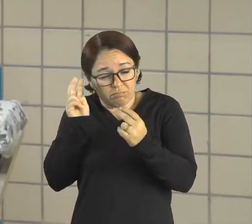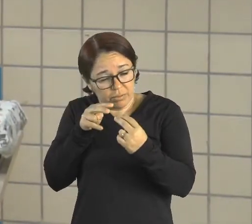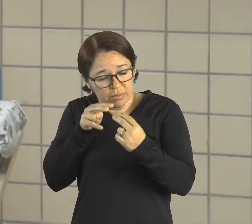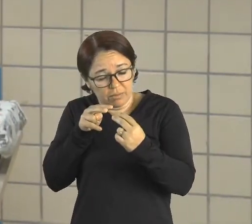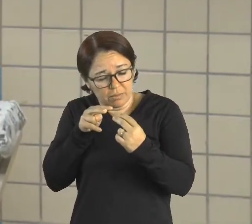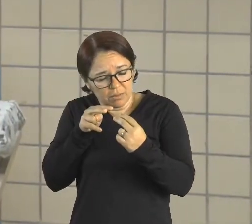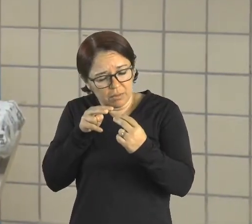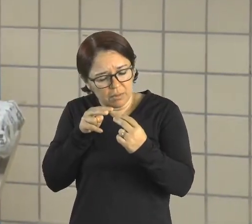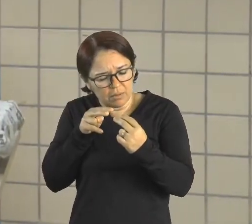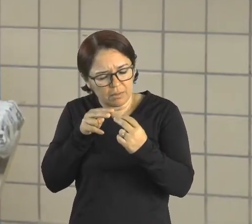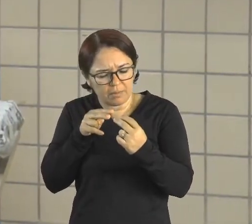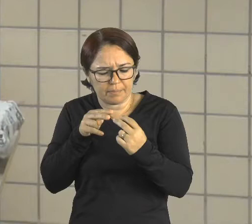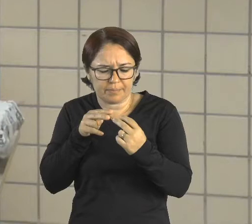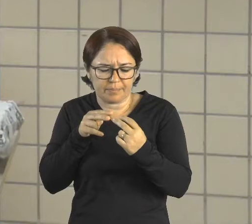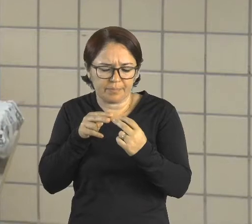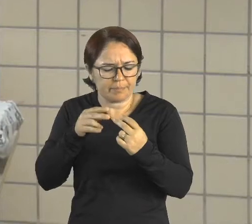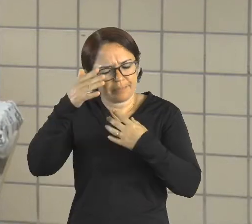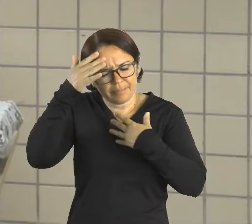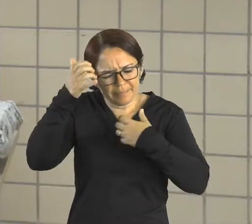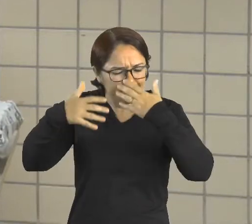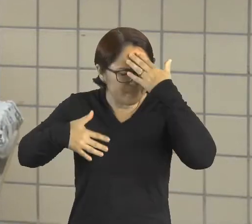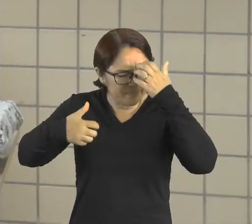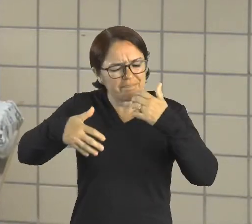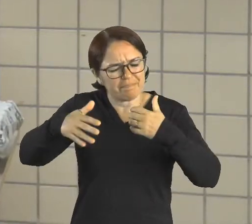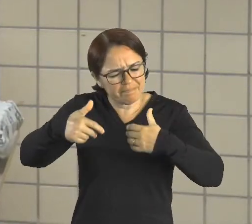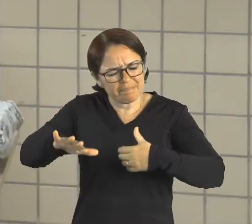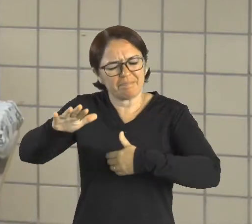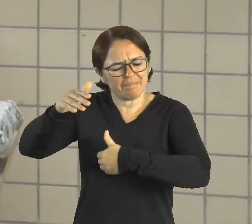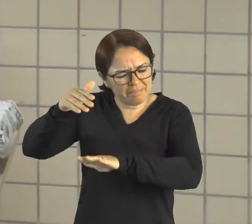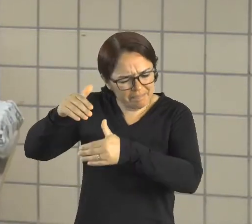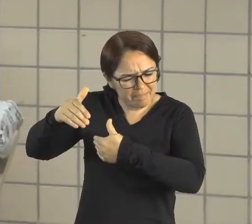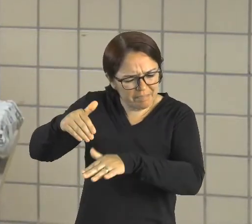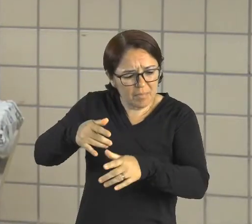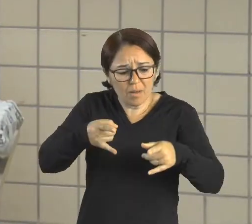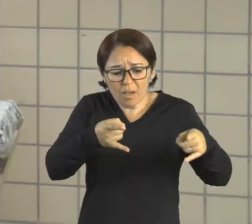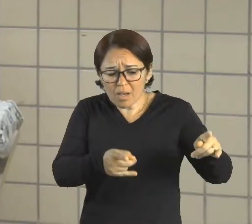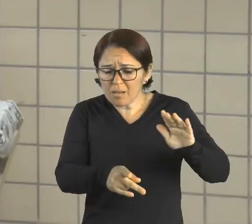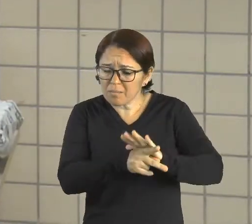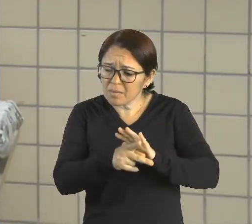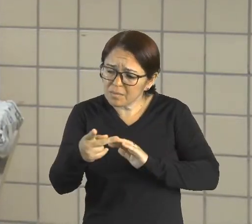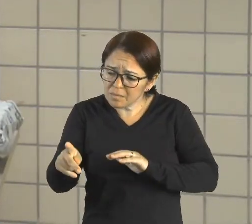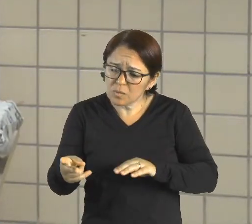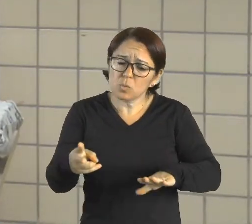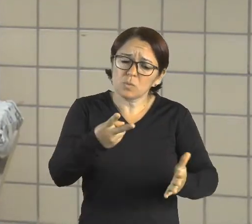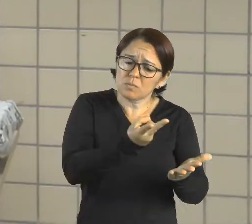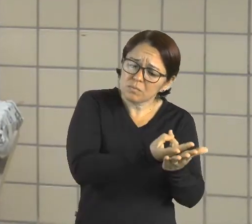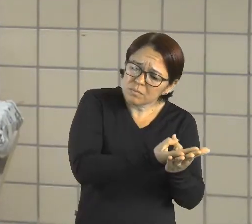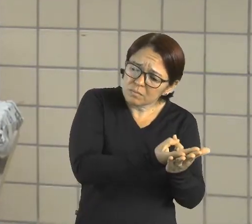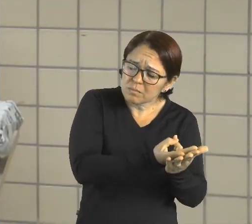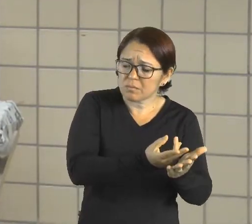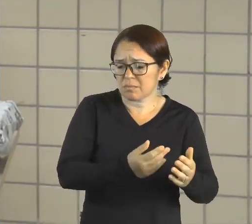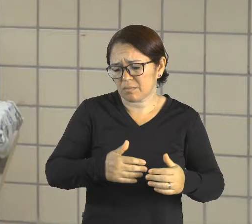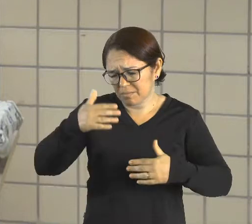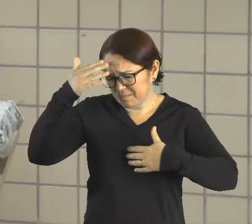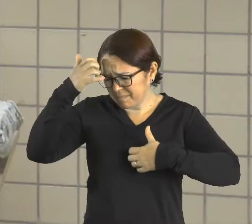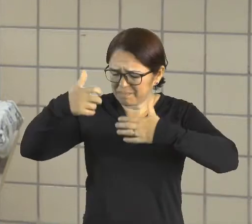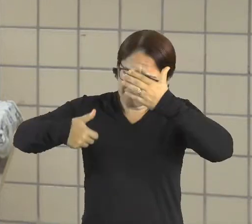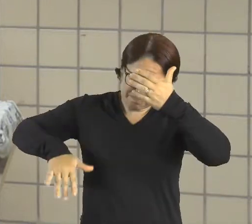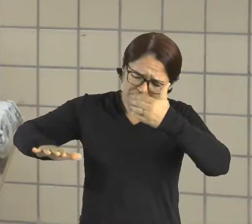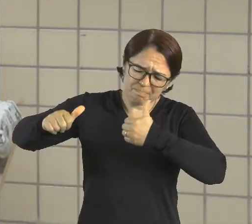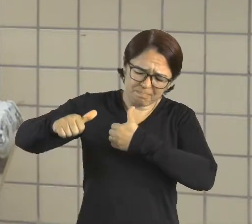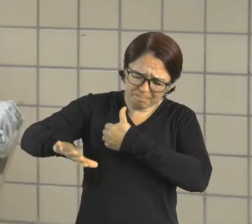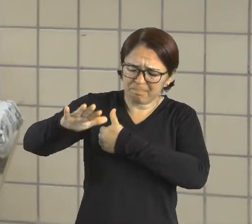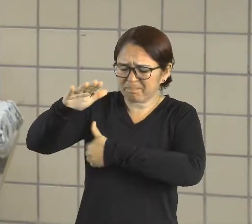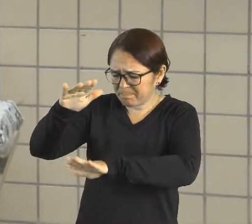e falava, macaquinho sai daí, você tem a sua cama para se deitar. Macaquinho sai